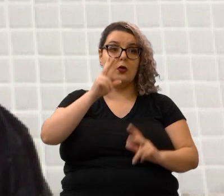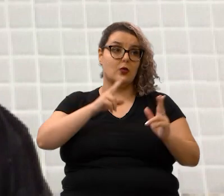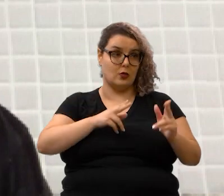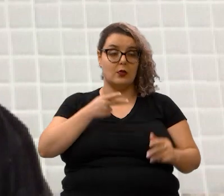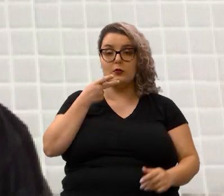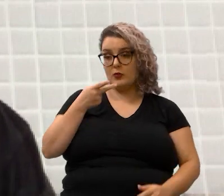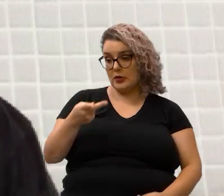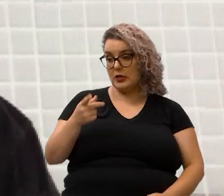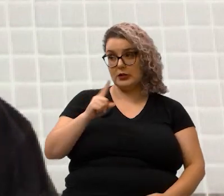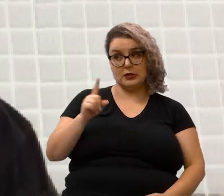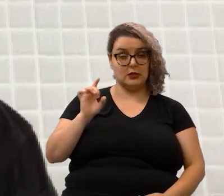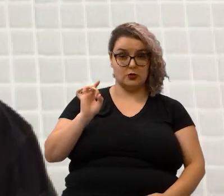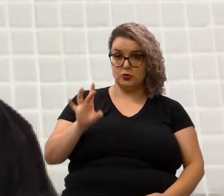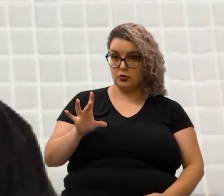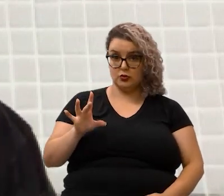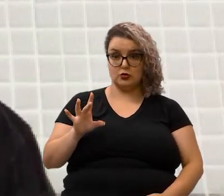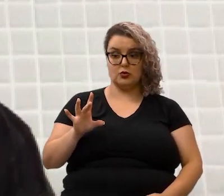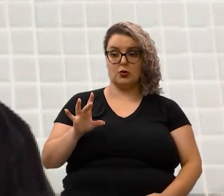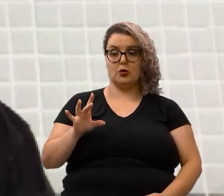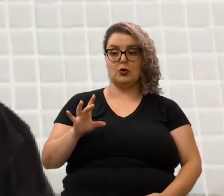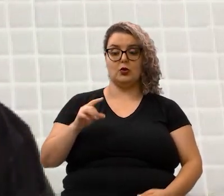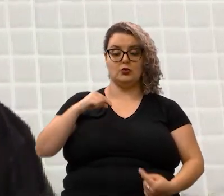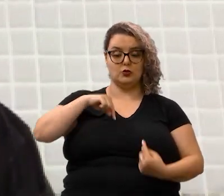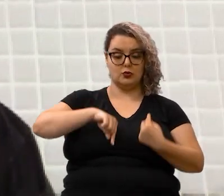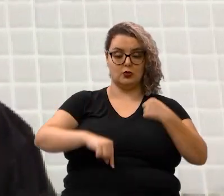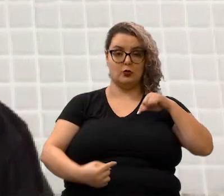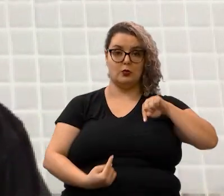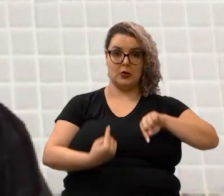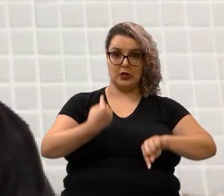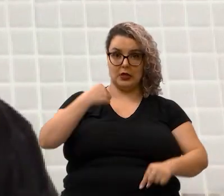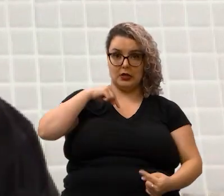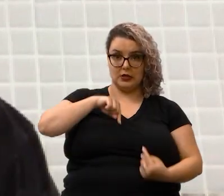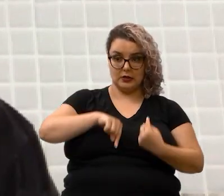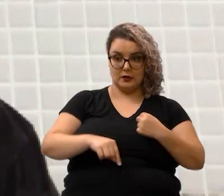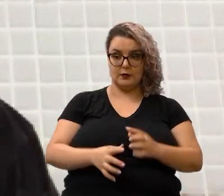já disse, ele não só ele mexe no metabolismo